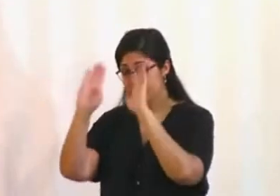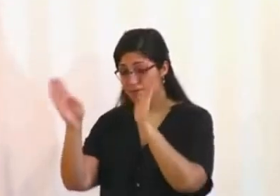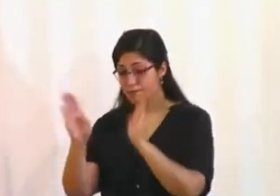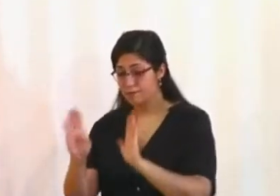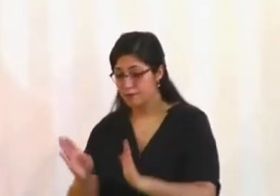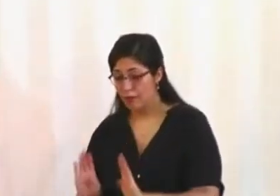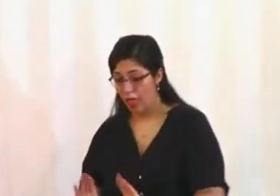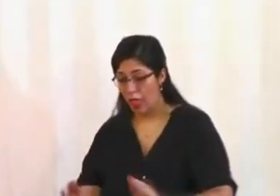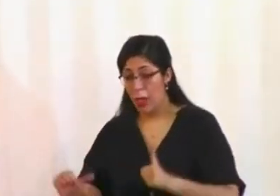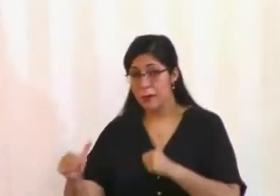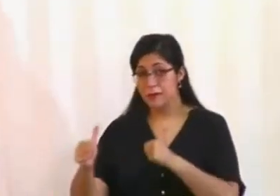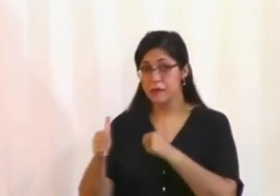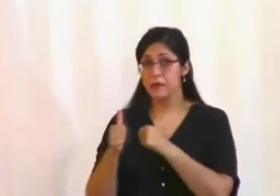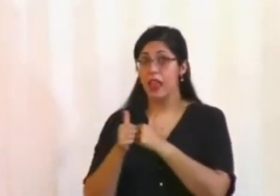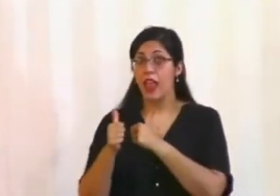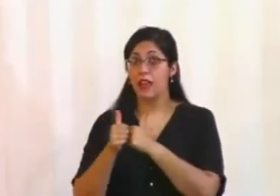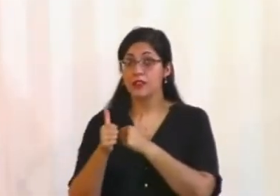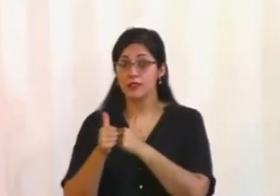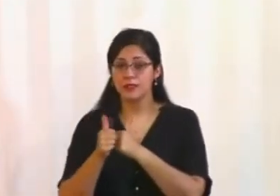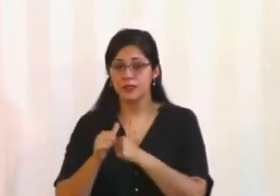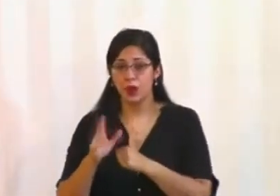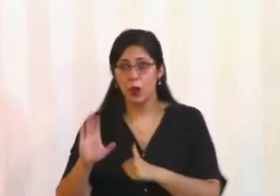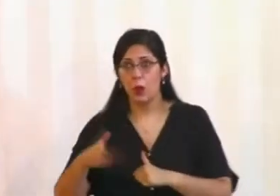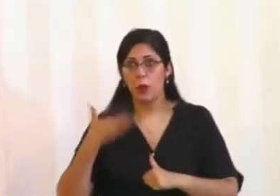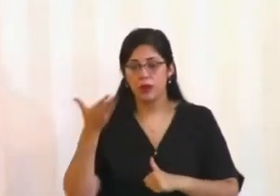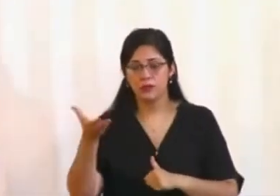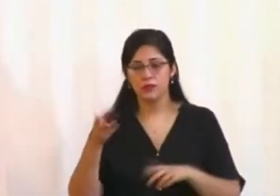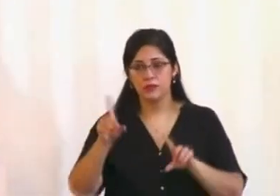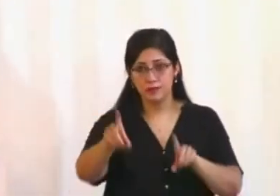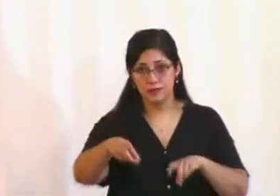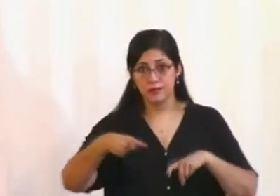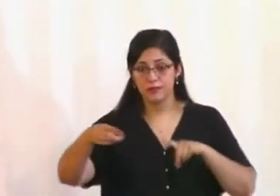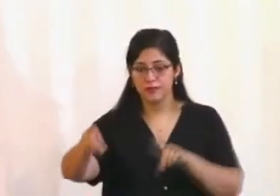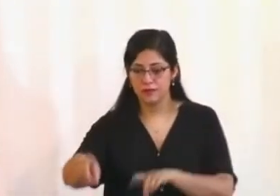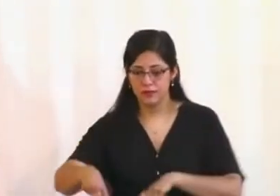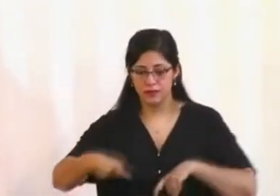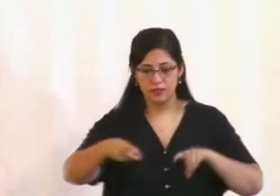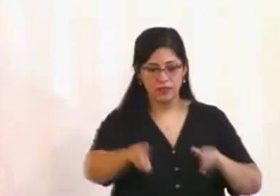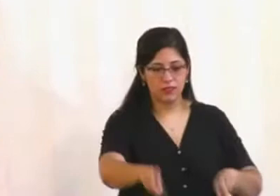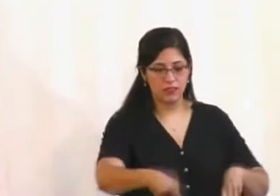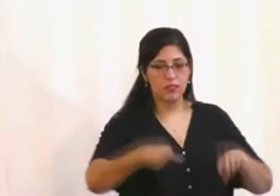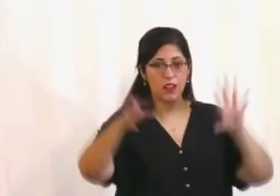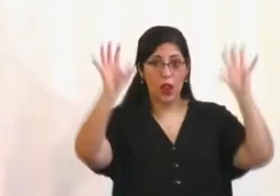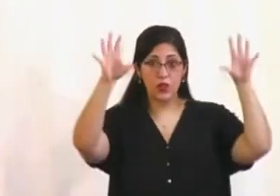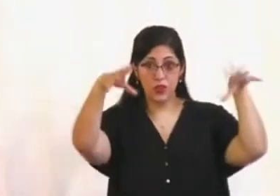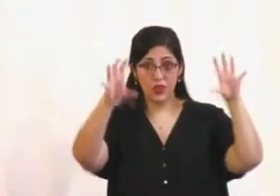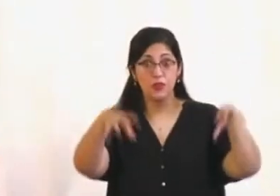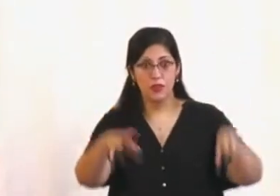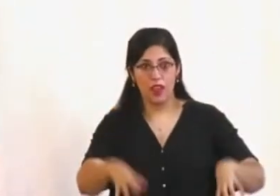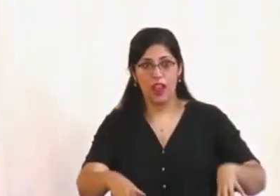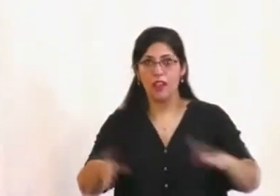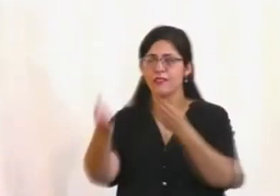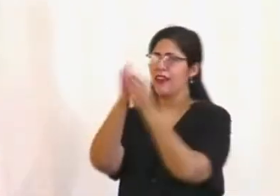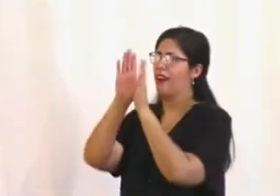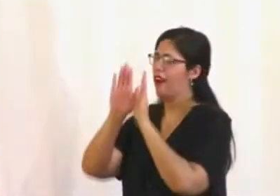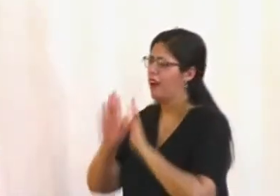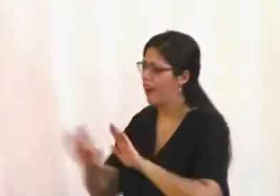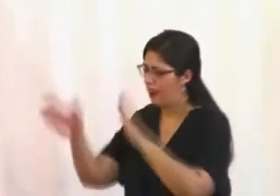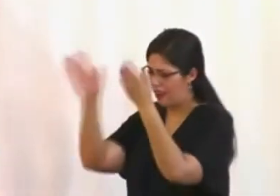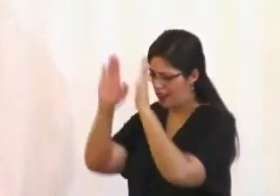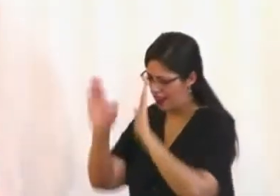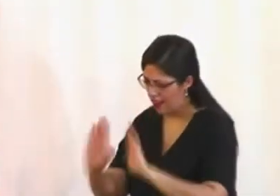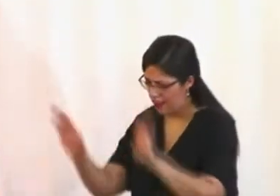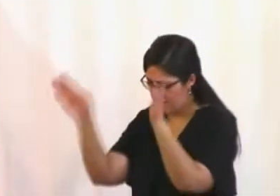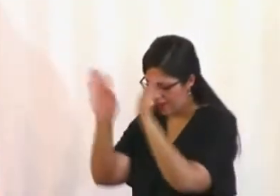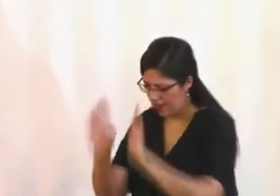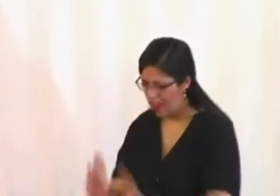da plantação, eles faziam suas oferendas, eles clamavam a Baal, porque era Baal que ia assegurar que teria muita chuva naquela época. Mas Deus disse: eu